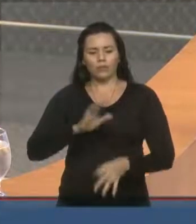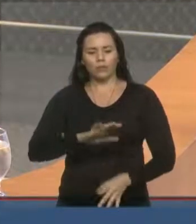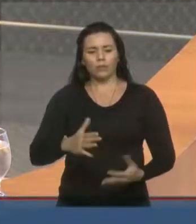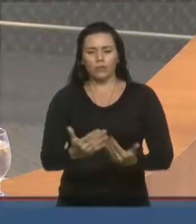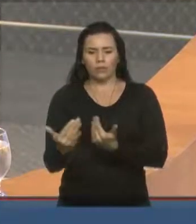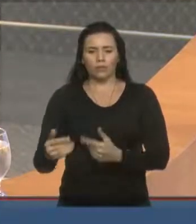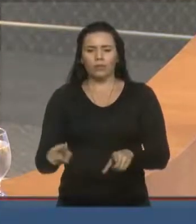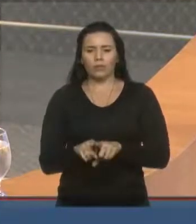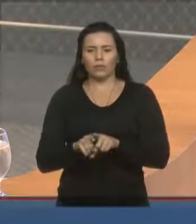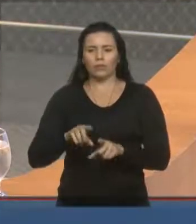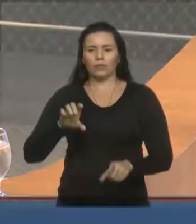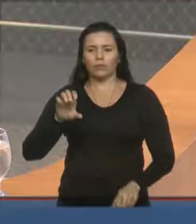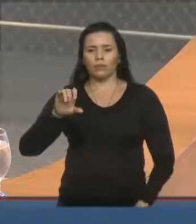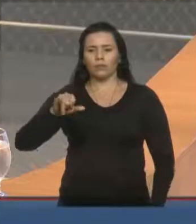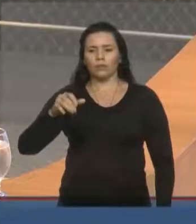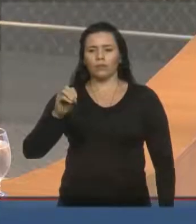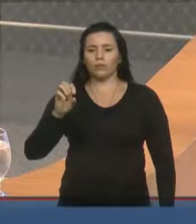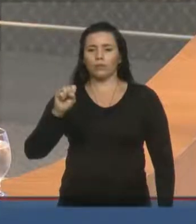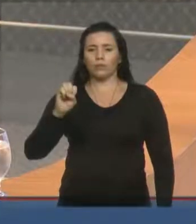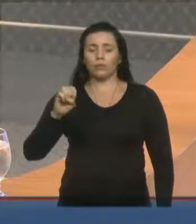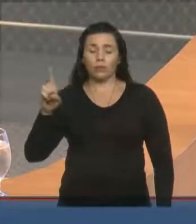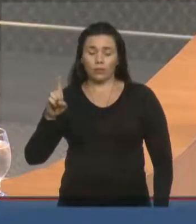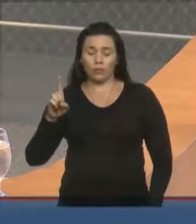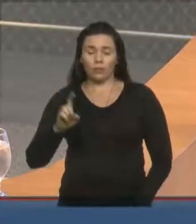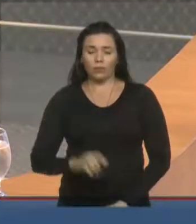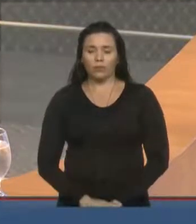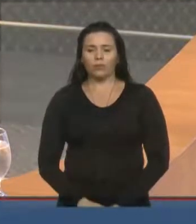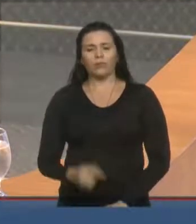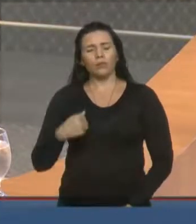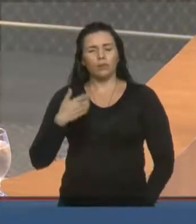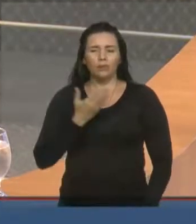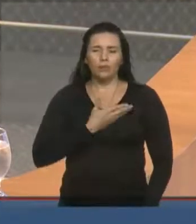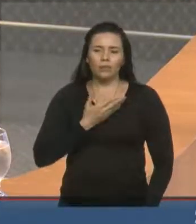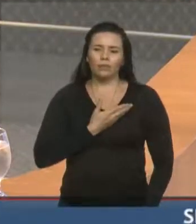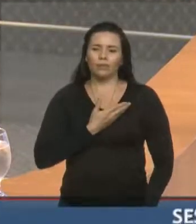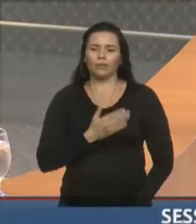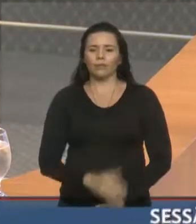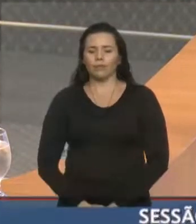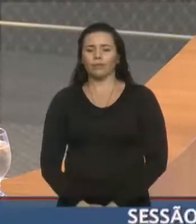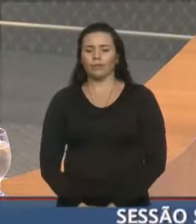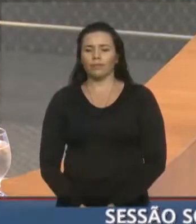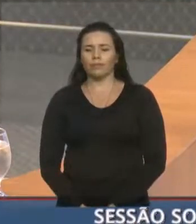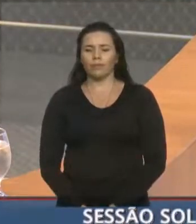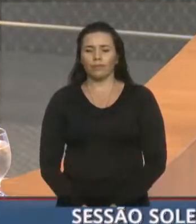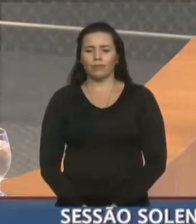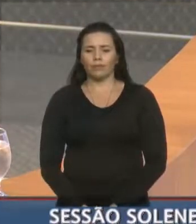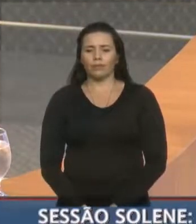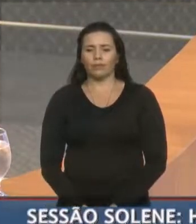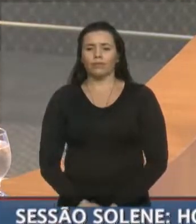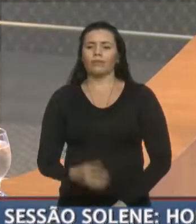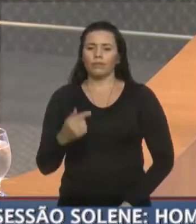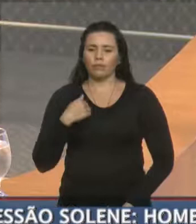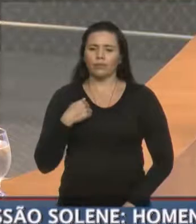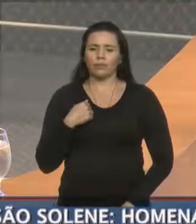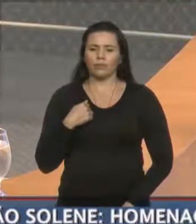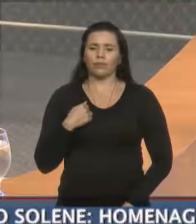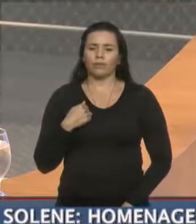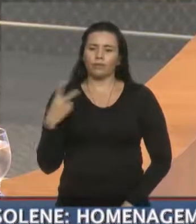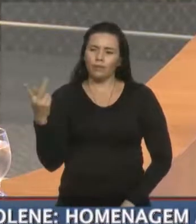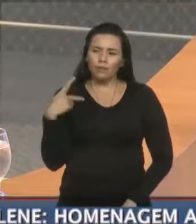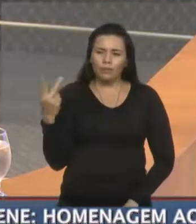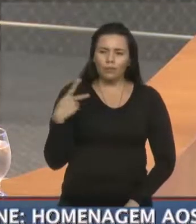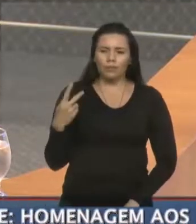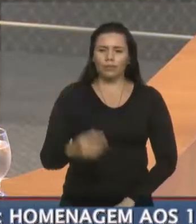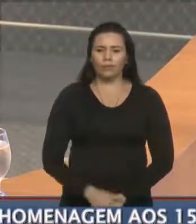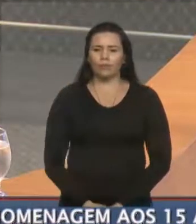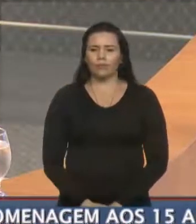Doutor José Ribamar Vanderlei, meu querido amigo, tive a honra de, em algumas cadeiras do curso de Direito, ser